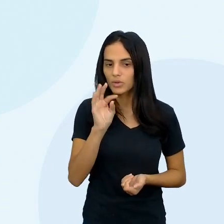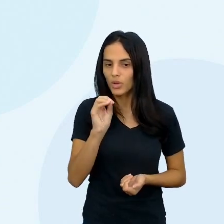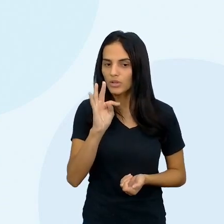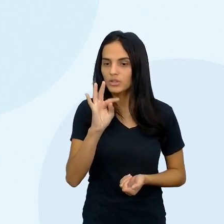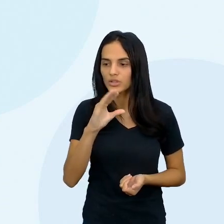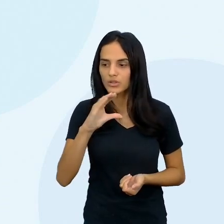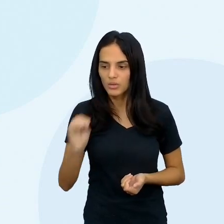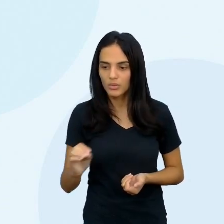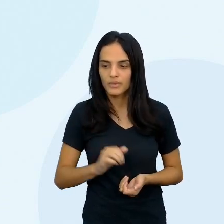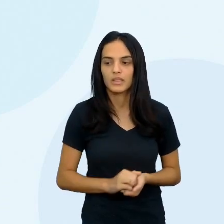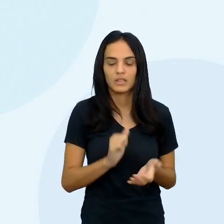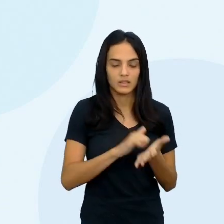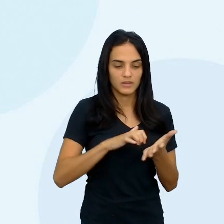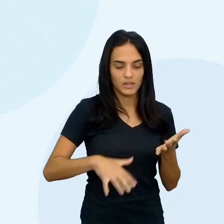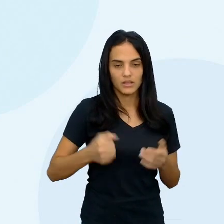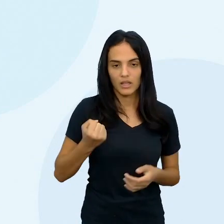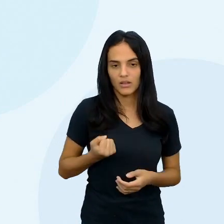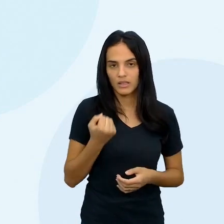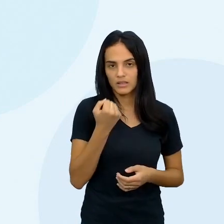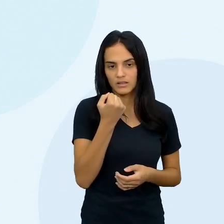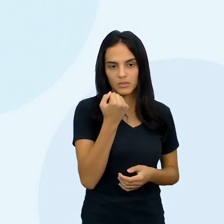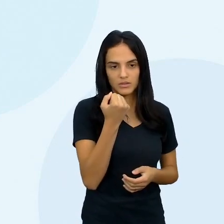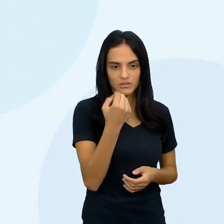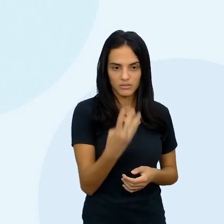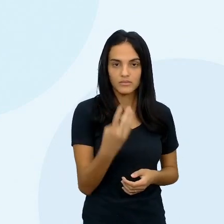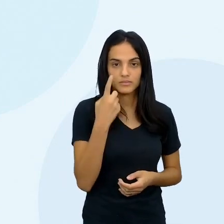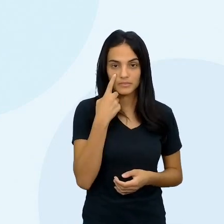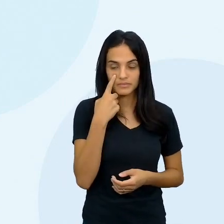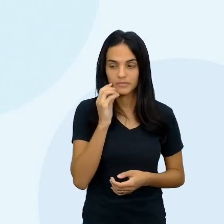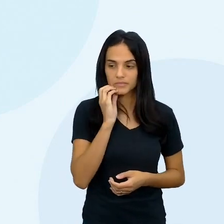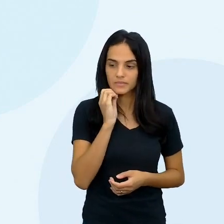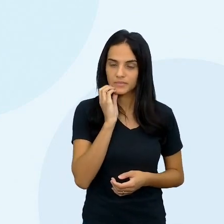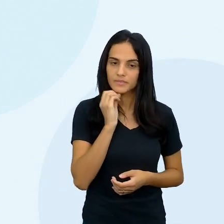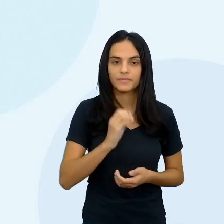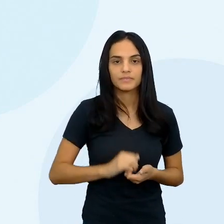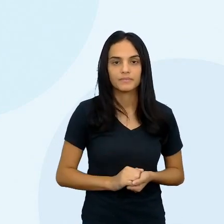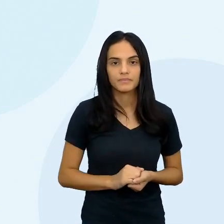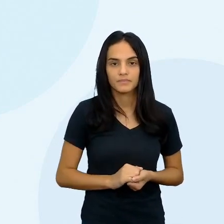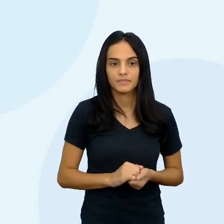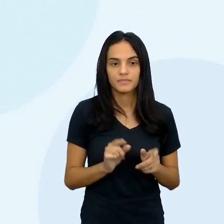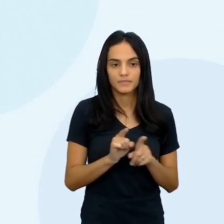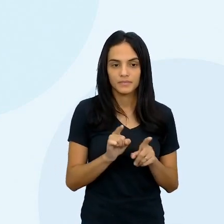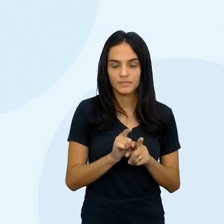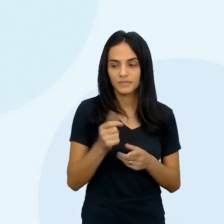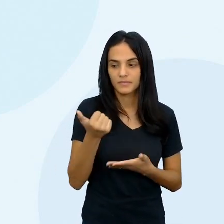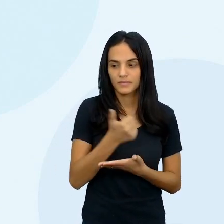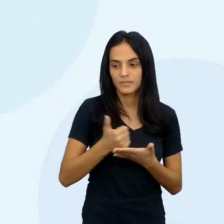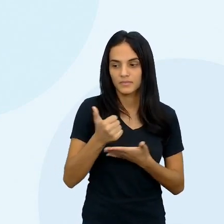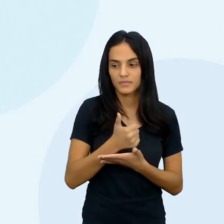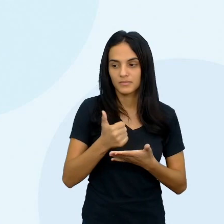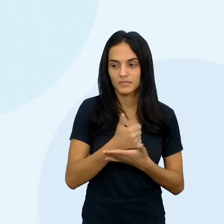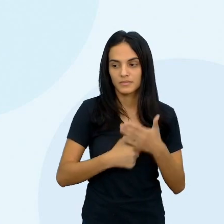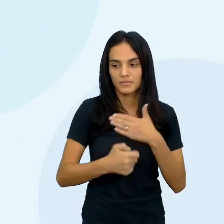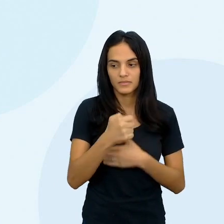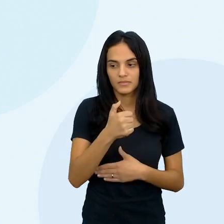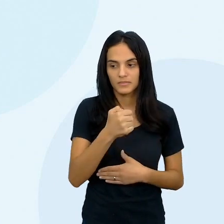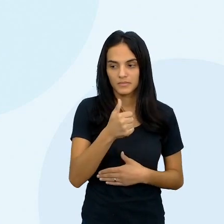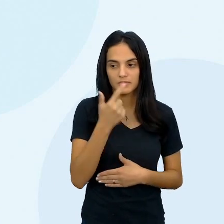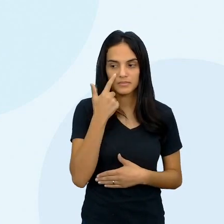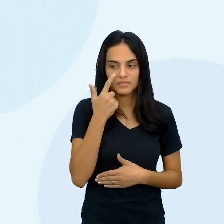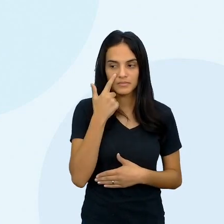já estamos na atividade 4, professores e professoras. Então, significa o quê? Que estamos, basicamente, quase terminando a